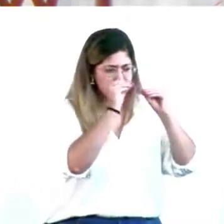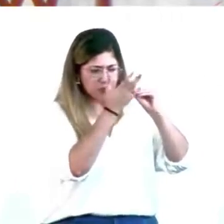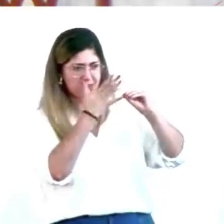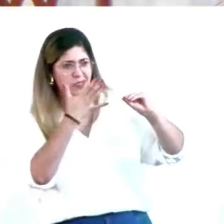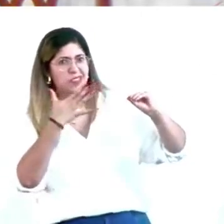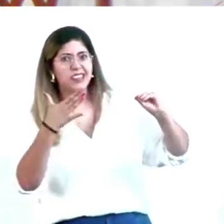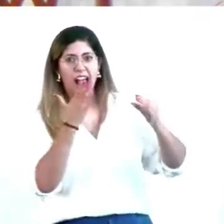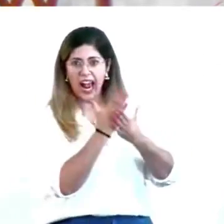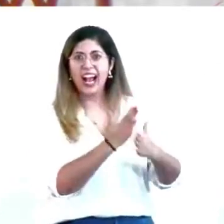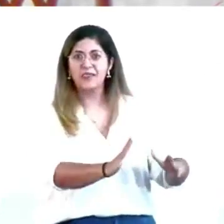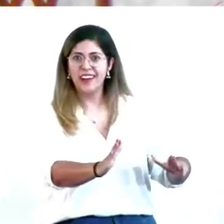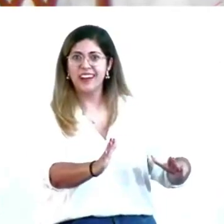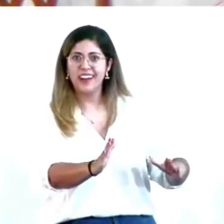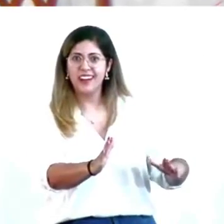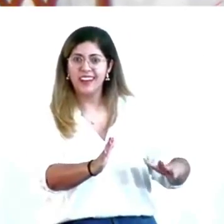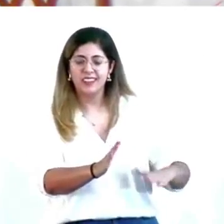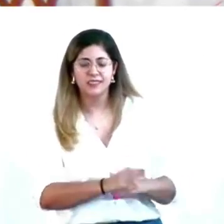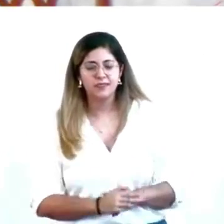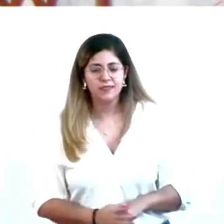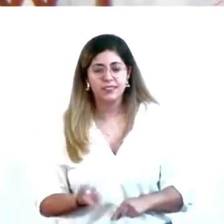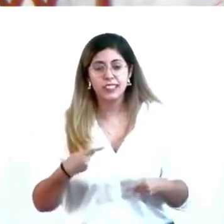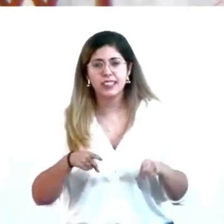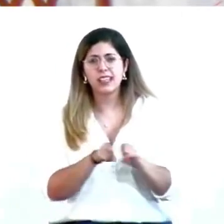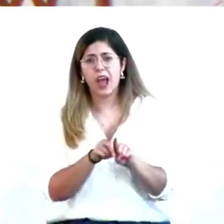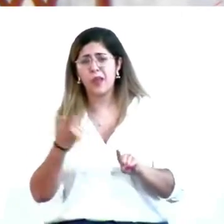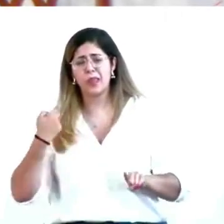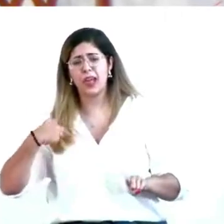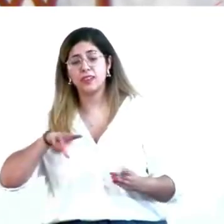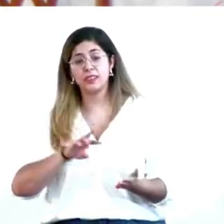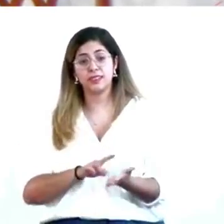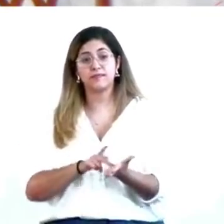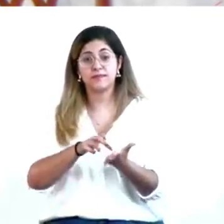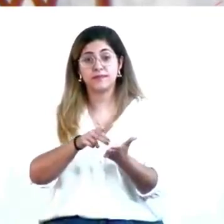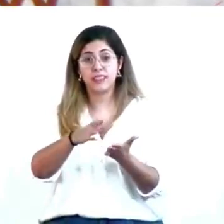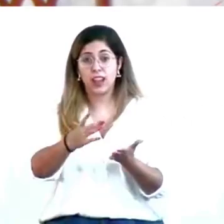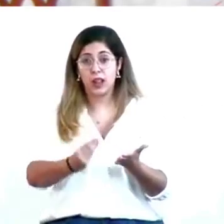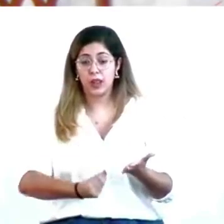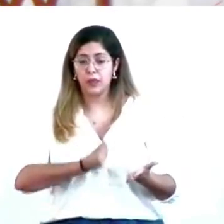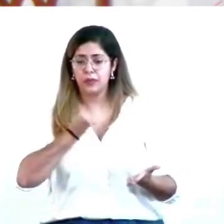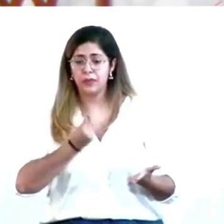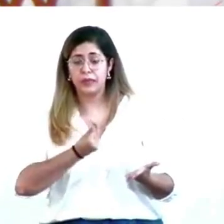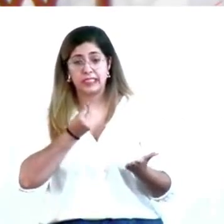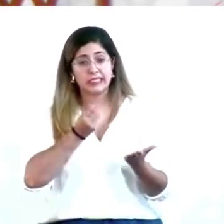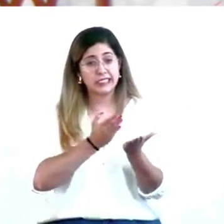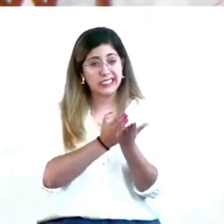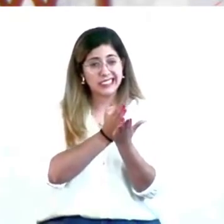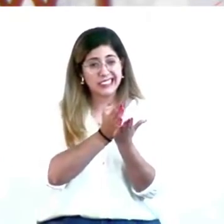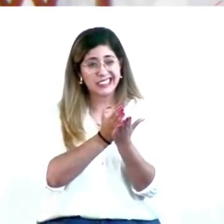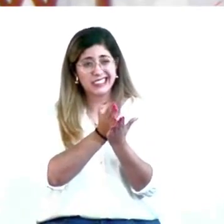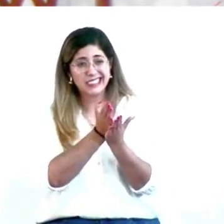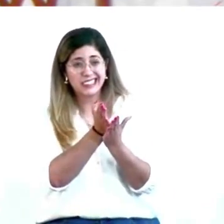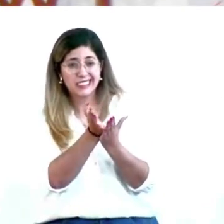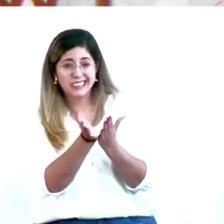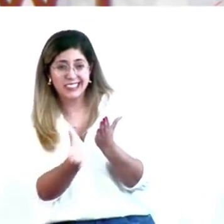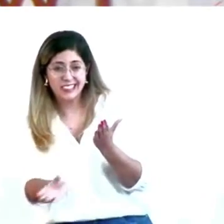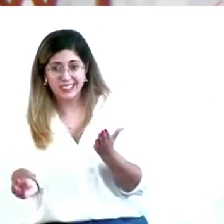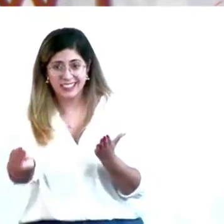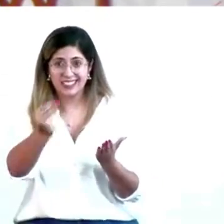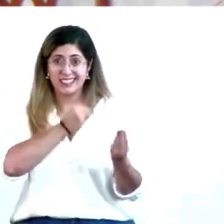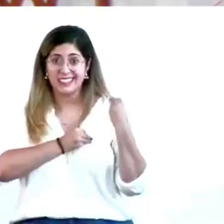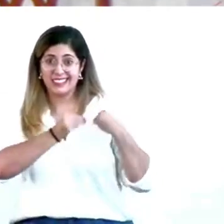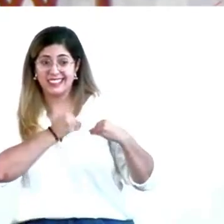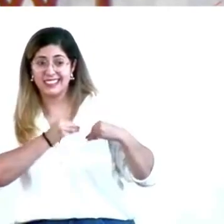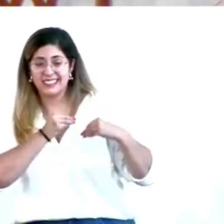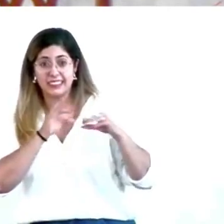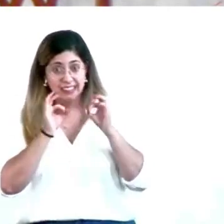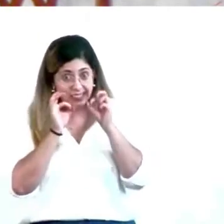dizendo, você que está caminhando nessa linha tênue, se lambuzando com o pecado, você precisa